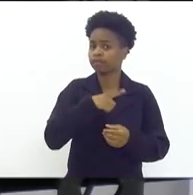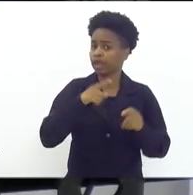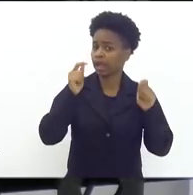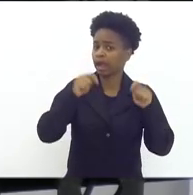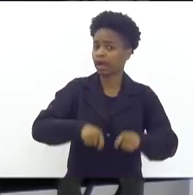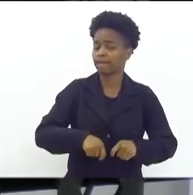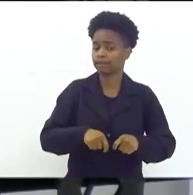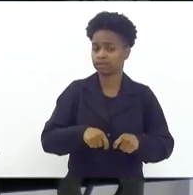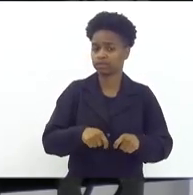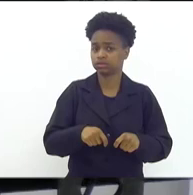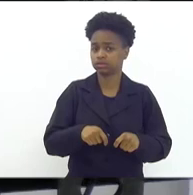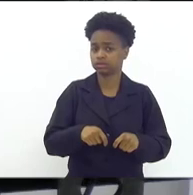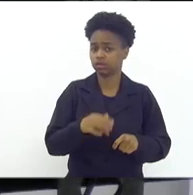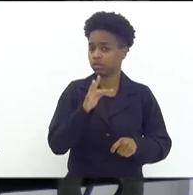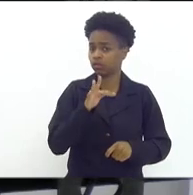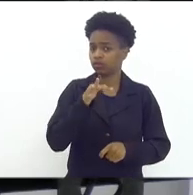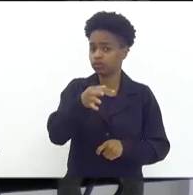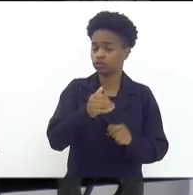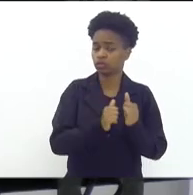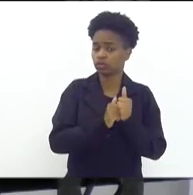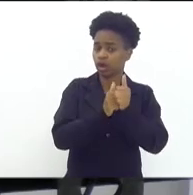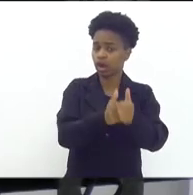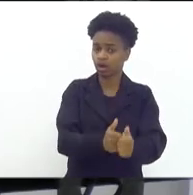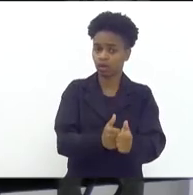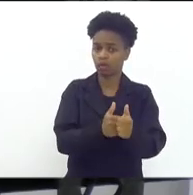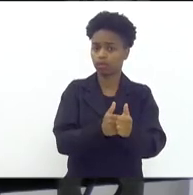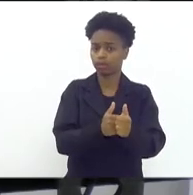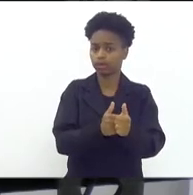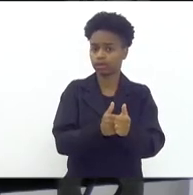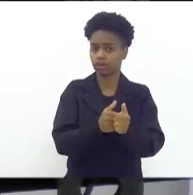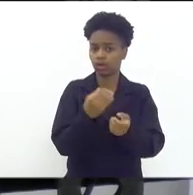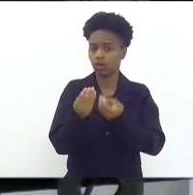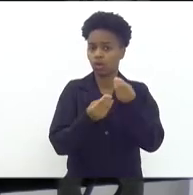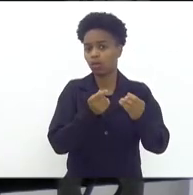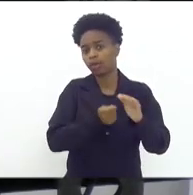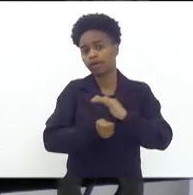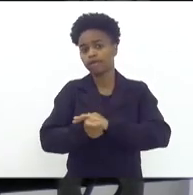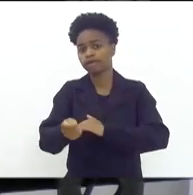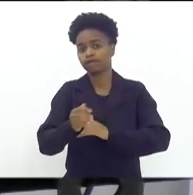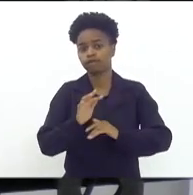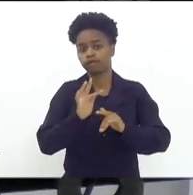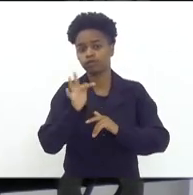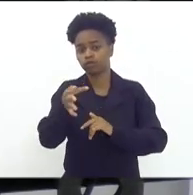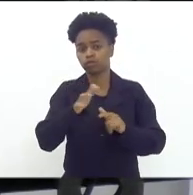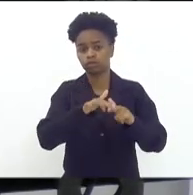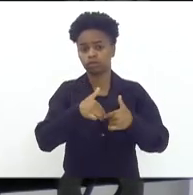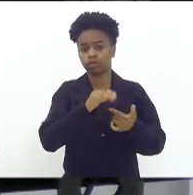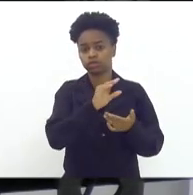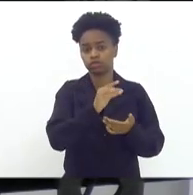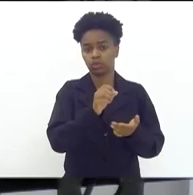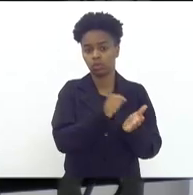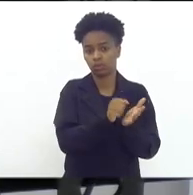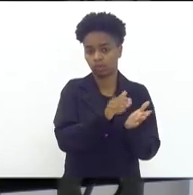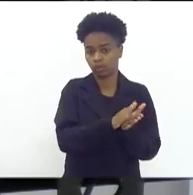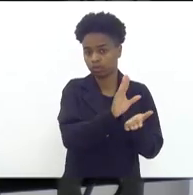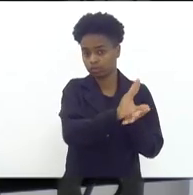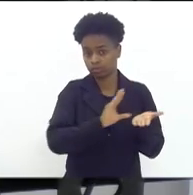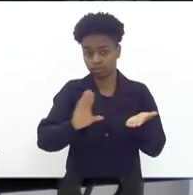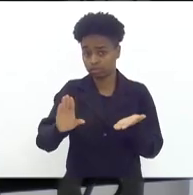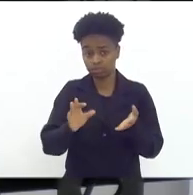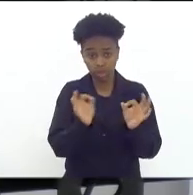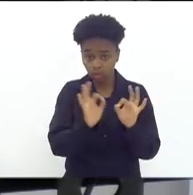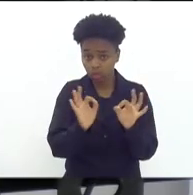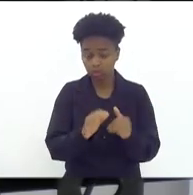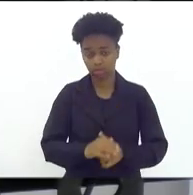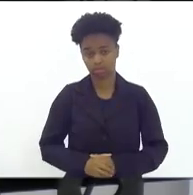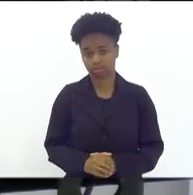getransp tem de de fazer o acompanhamento desses investimentos que serão decorrentes das multas aplicadas eu já dou a resposta nenhuma